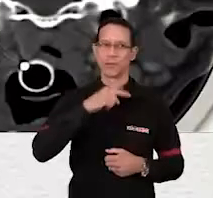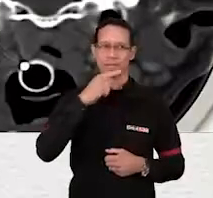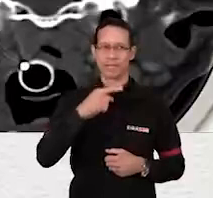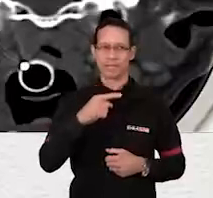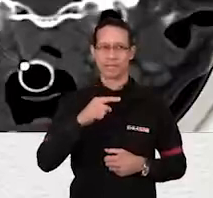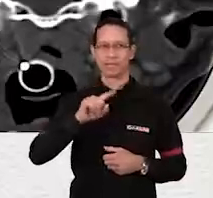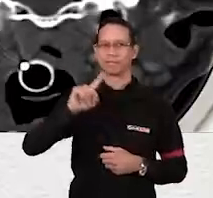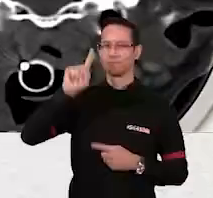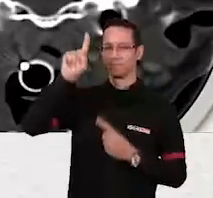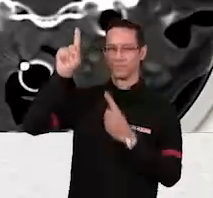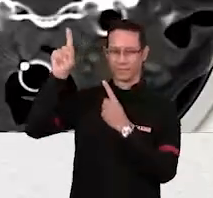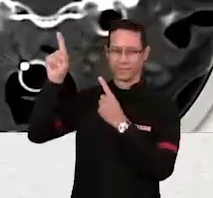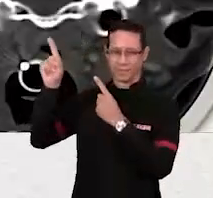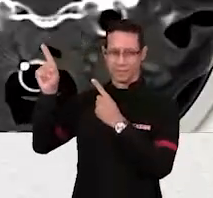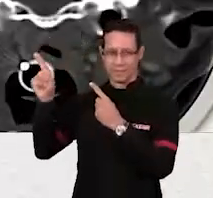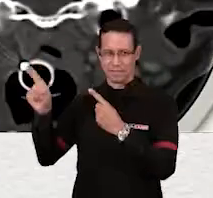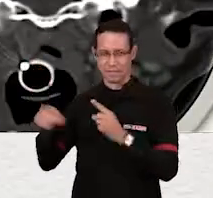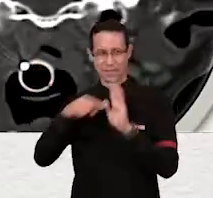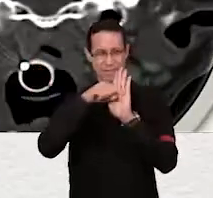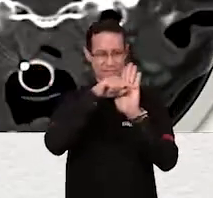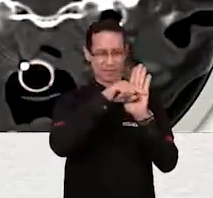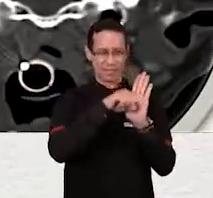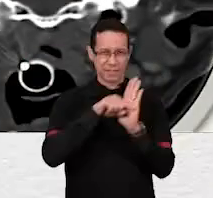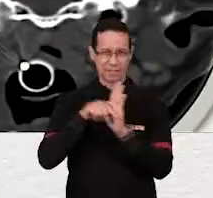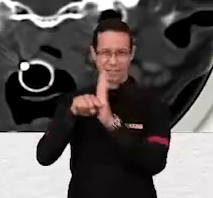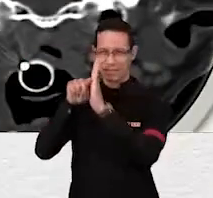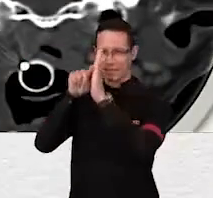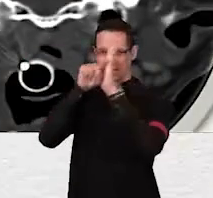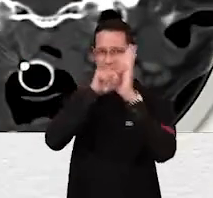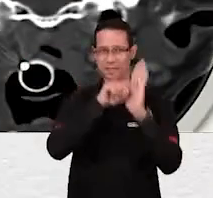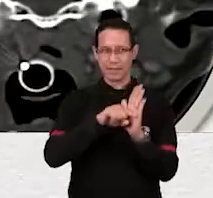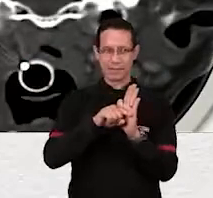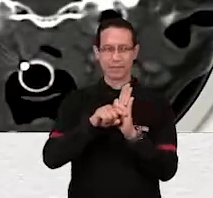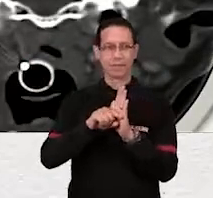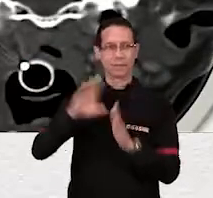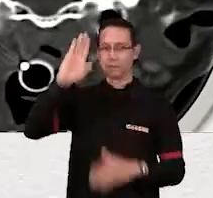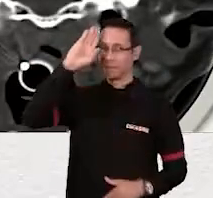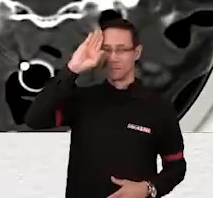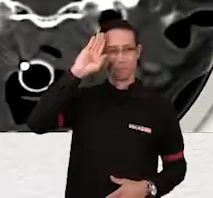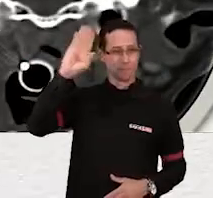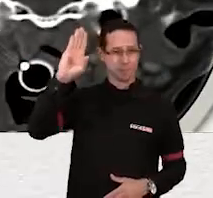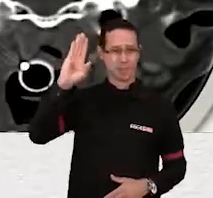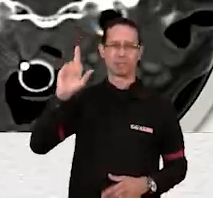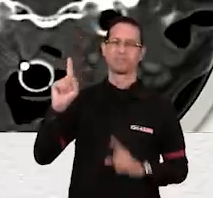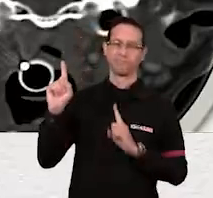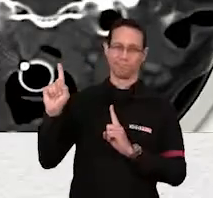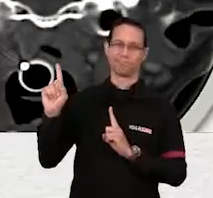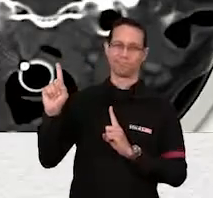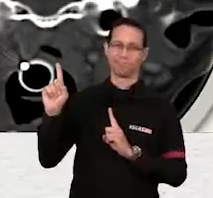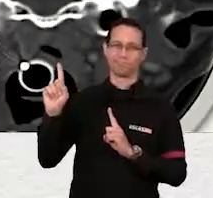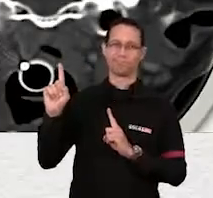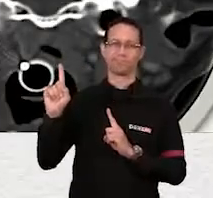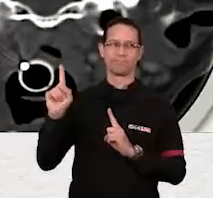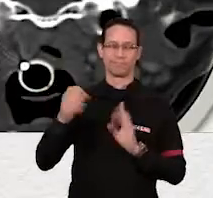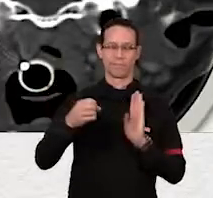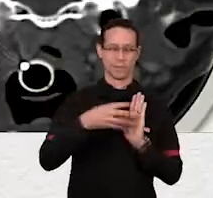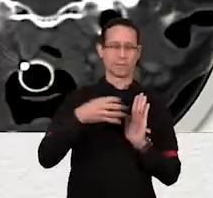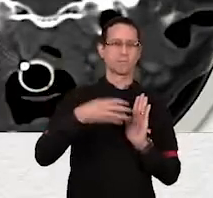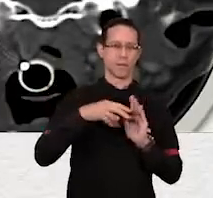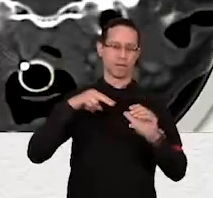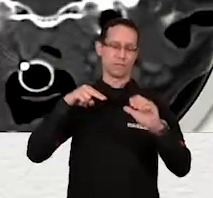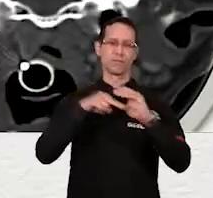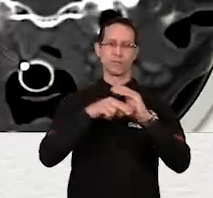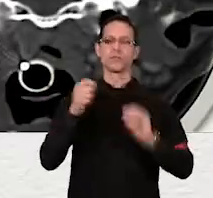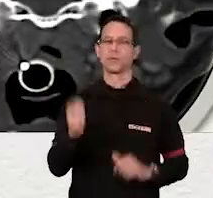vai fazer a miringotomia, citologia, cultura antibiograma, mas para essa categoria de animais, o exame avançado de imagem